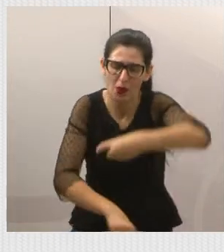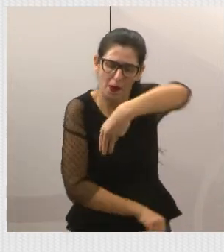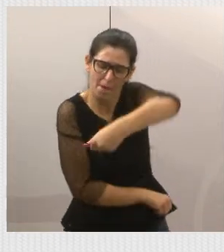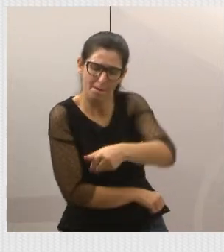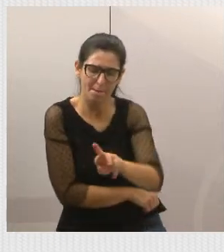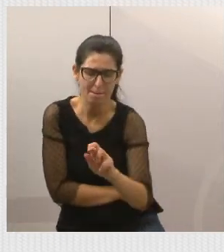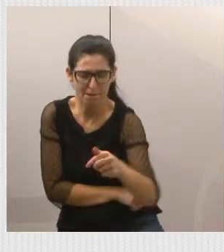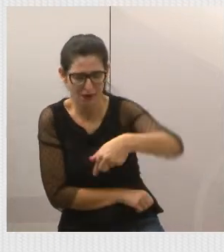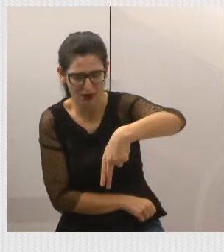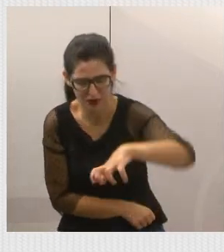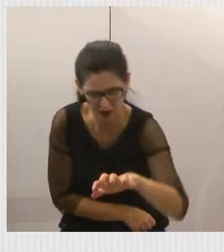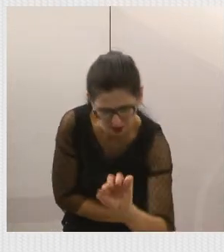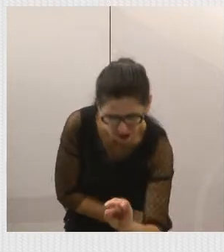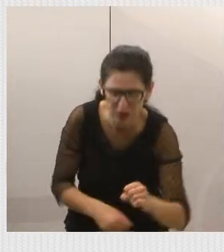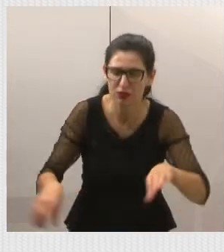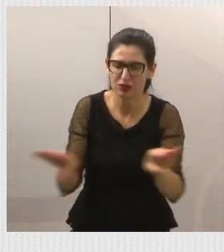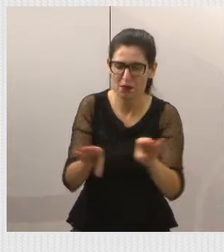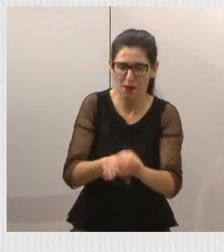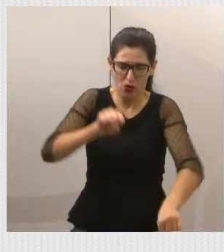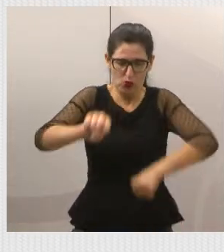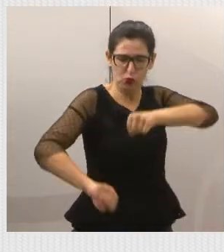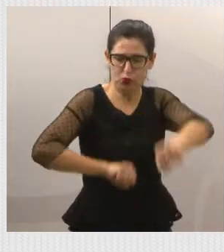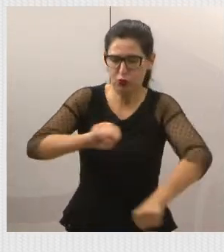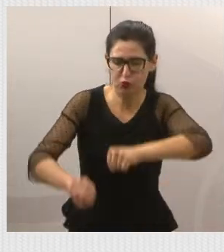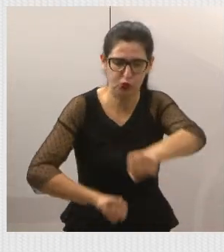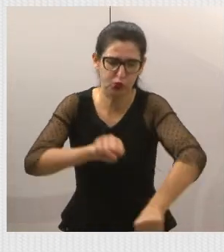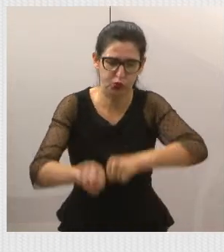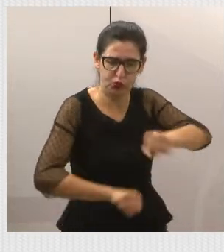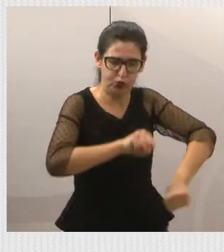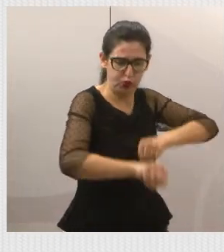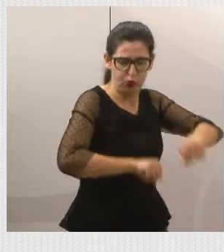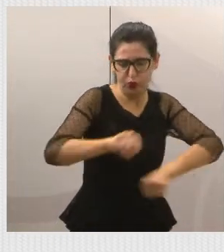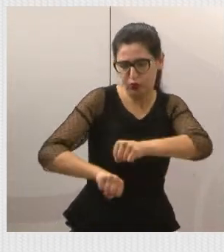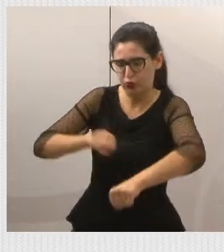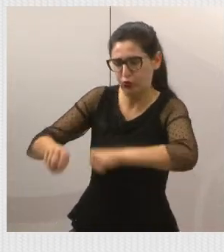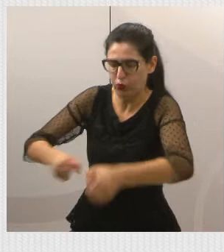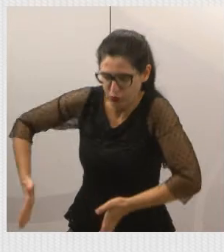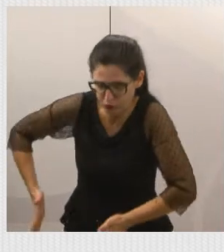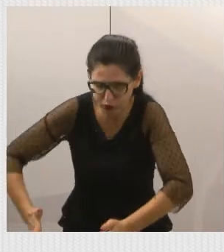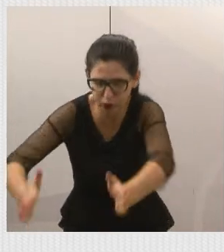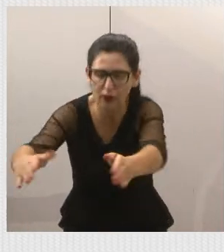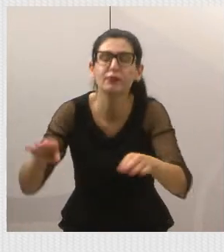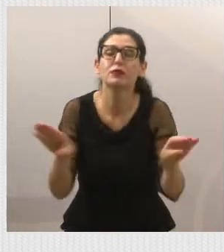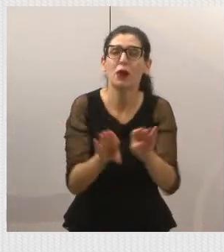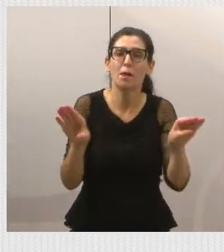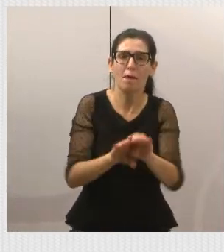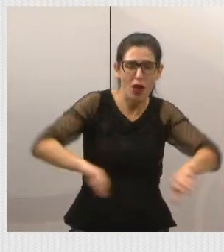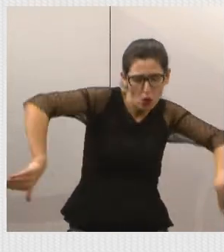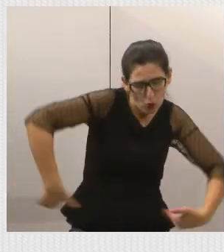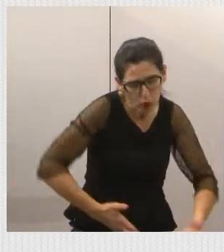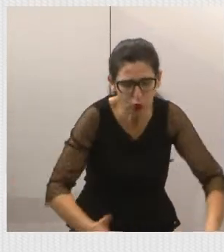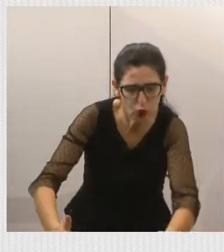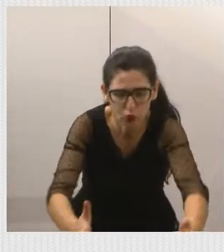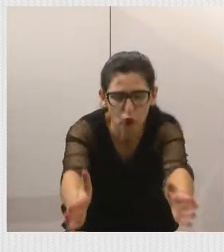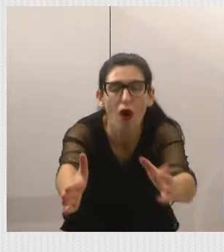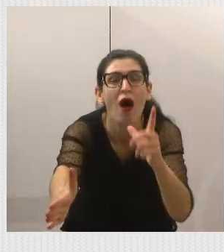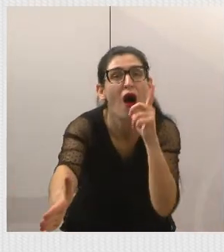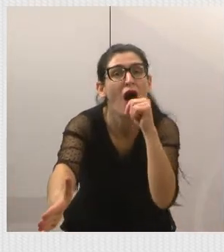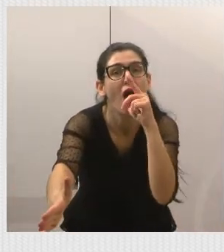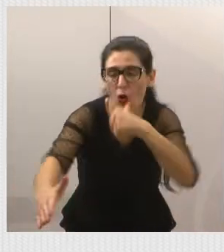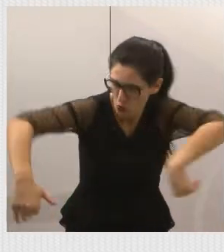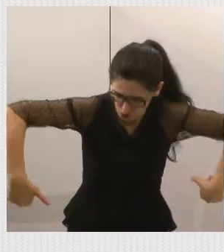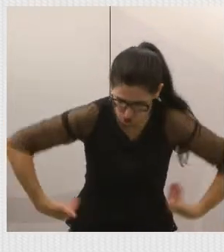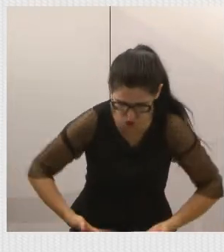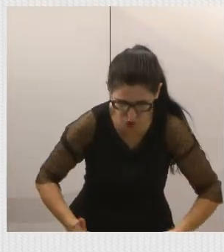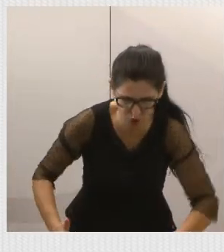ciclovias, saneamento integrado do Turi, essa é aquela obra que está ali na Nilo Máximo, né? A gente está todo vapor com a obra, então ela